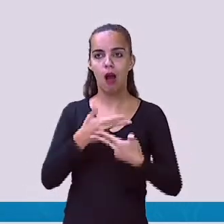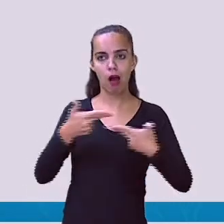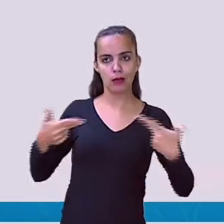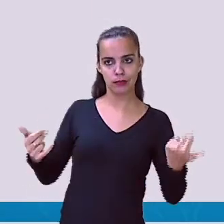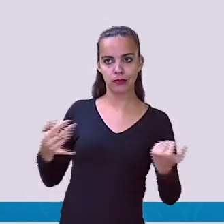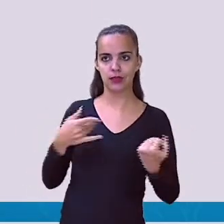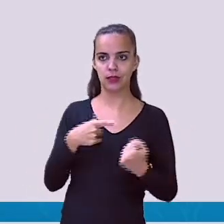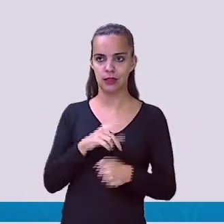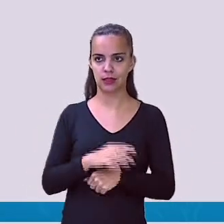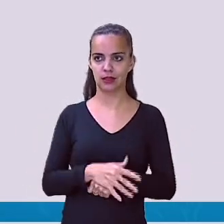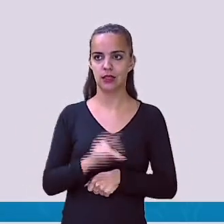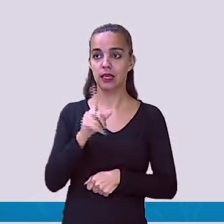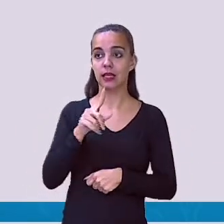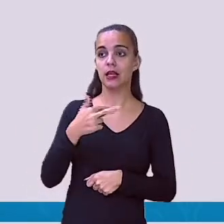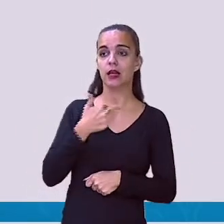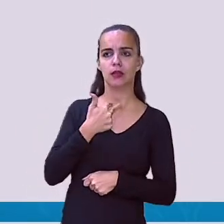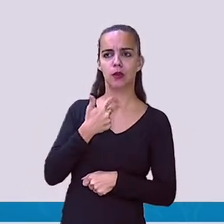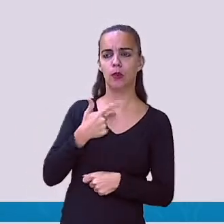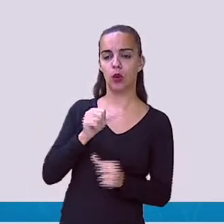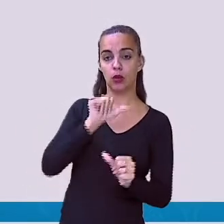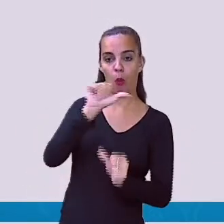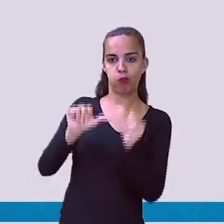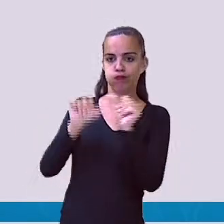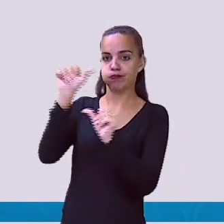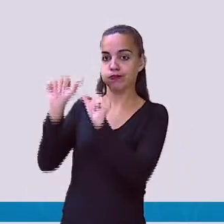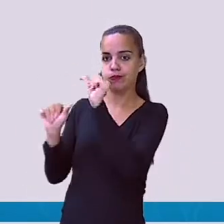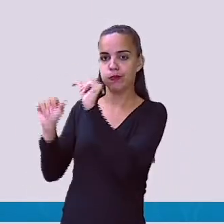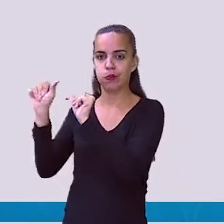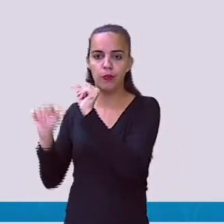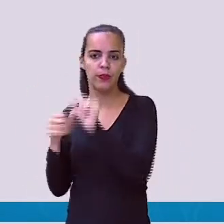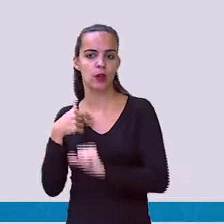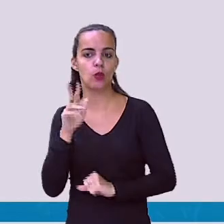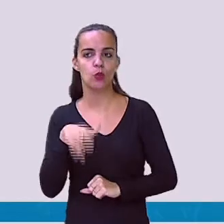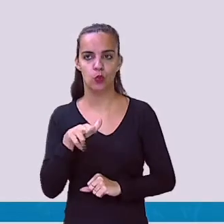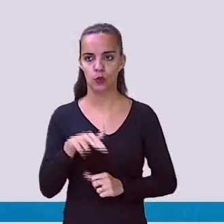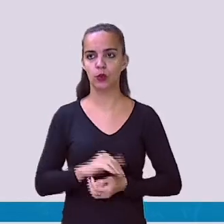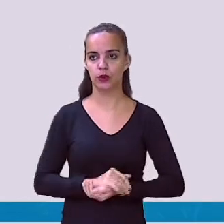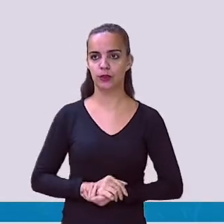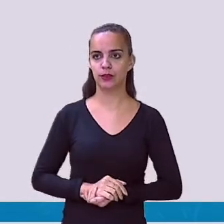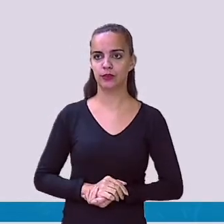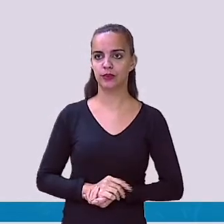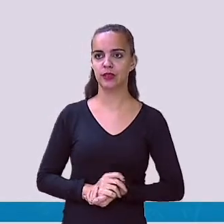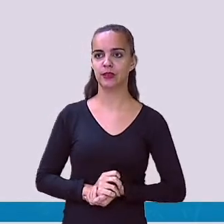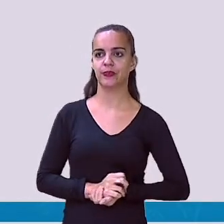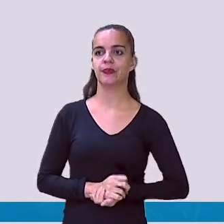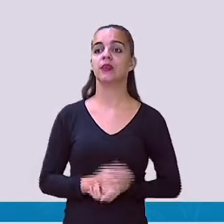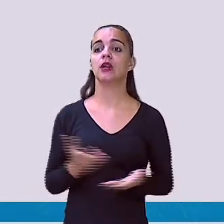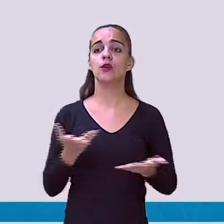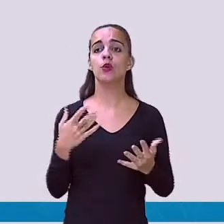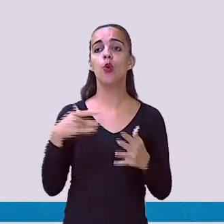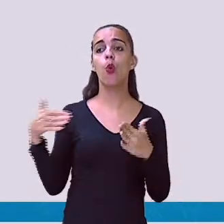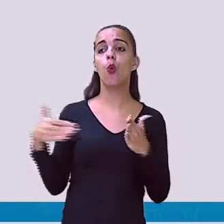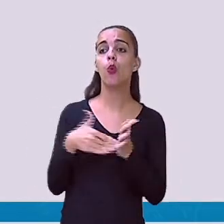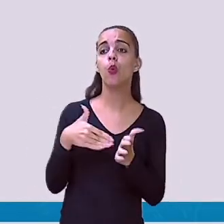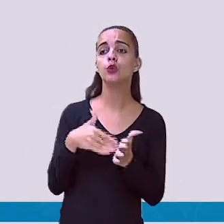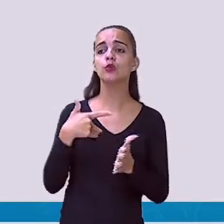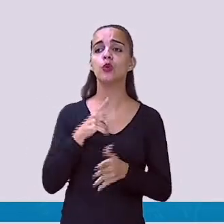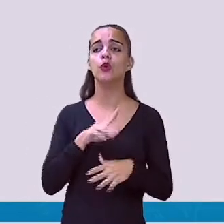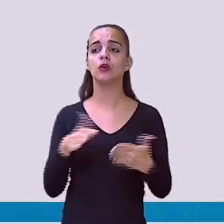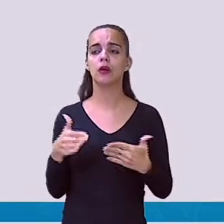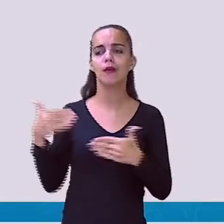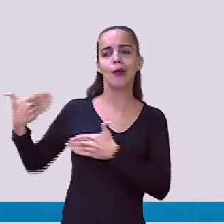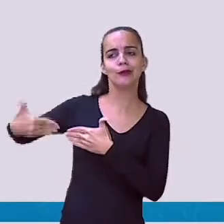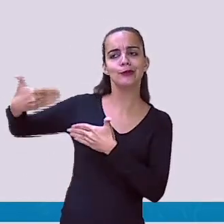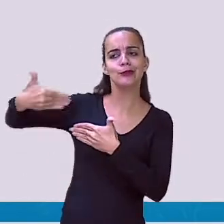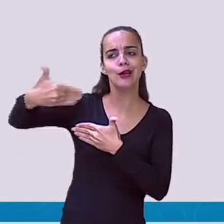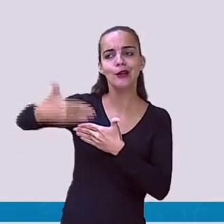são alteradas. Ótimo! E, por último, no cotidiano, no dia